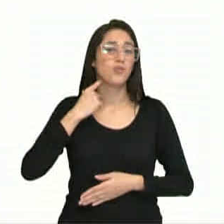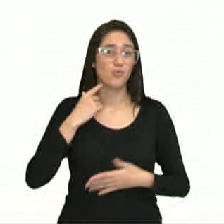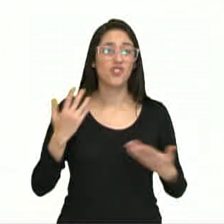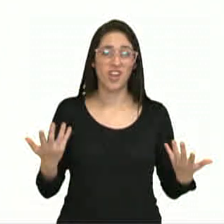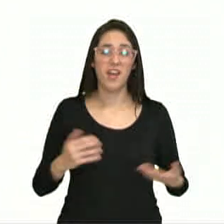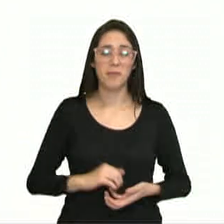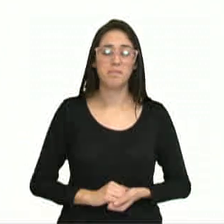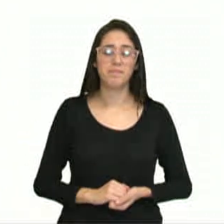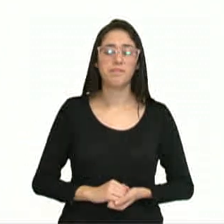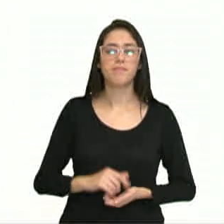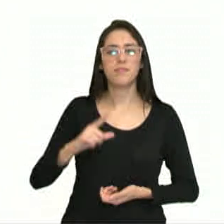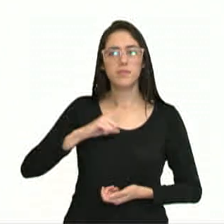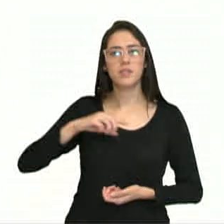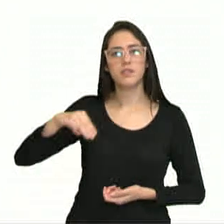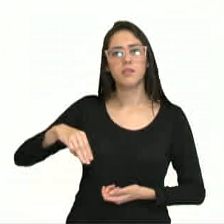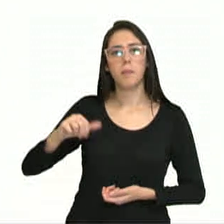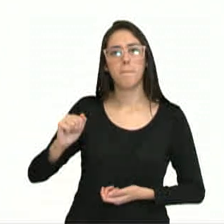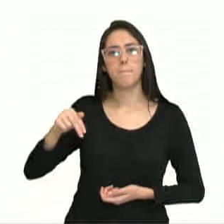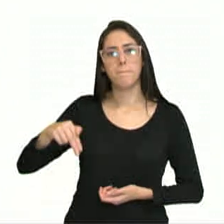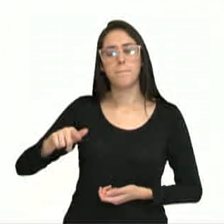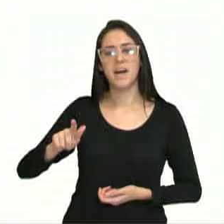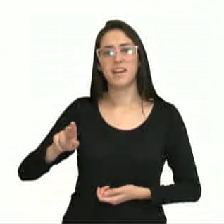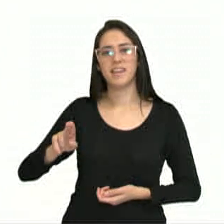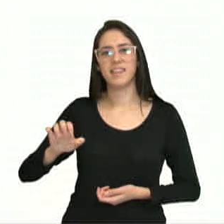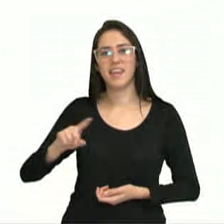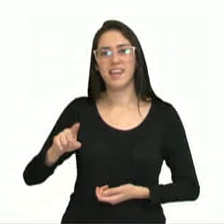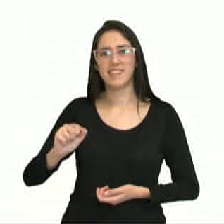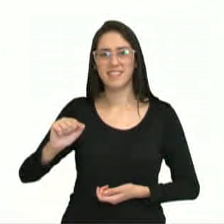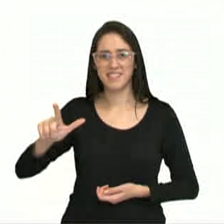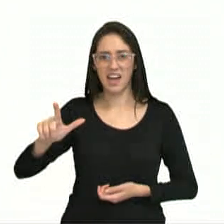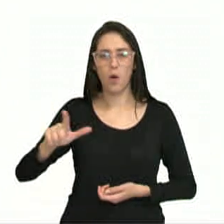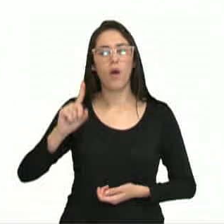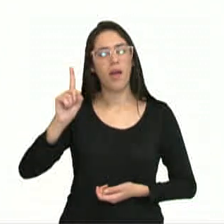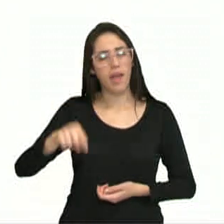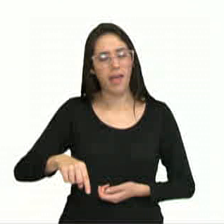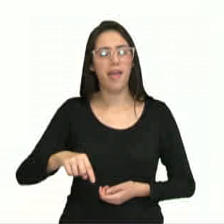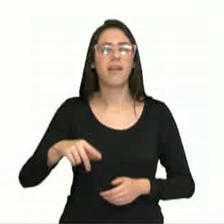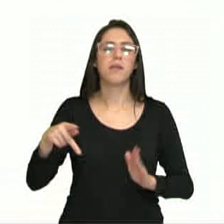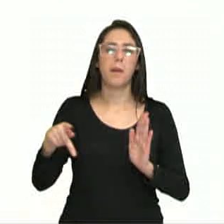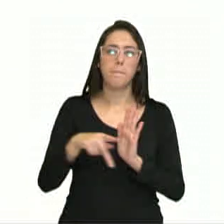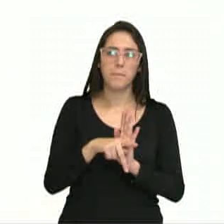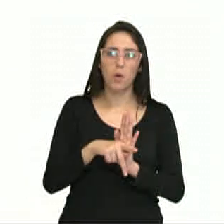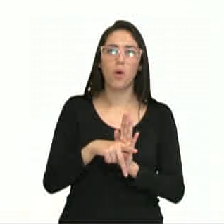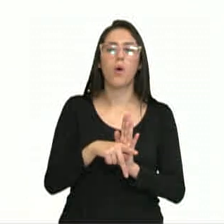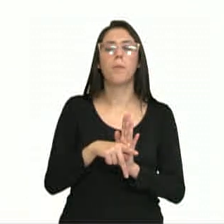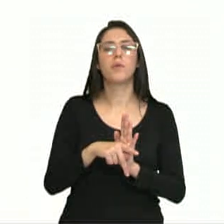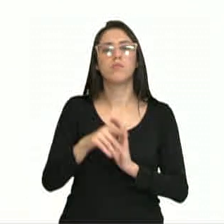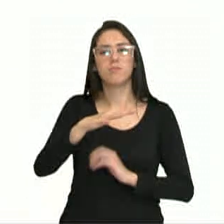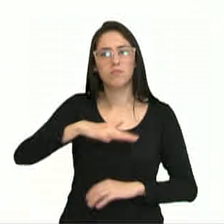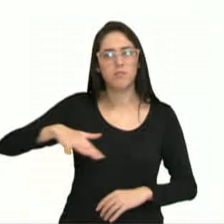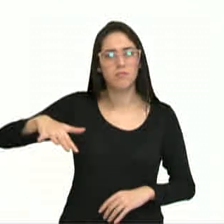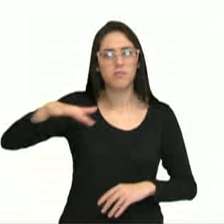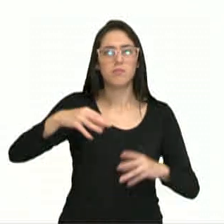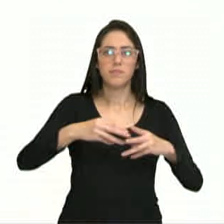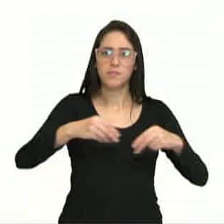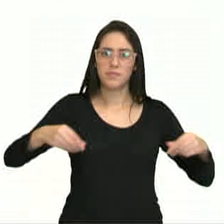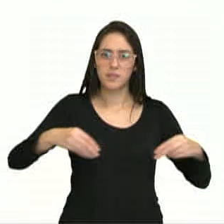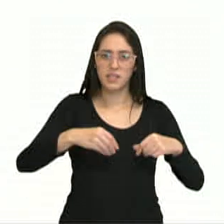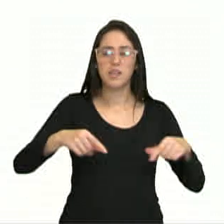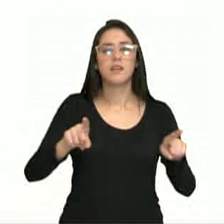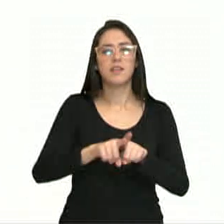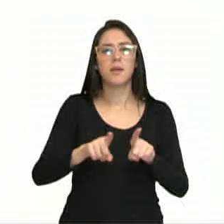termo manguezal ou mangal quando nos referimos ao ecossistema formado pelo ambiente terrestre e o